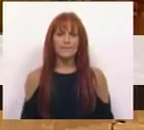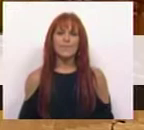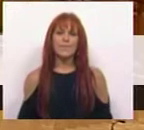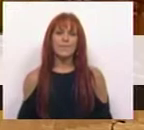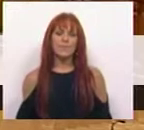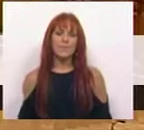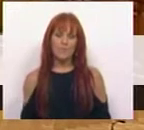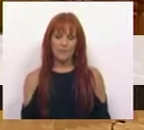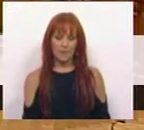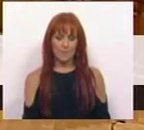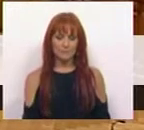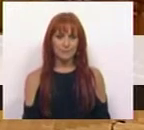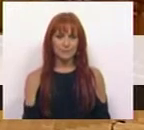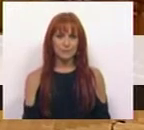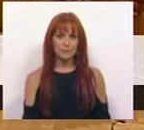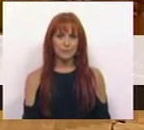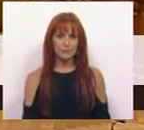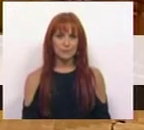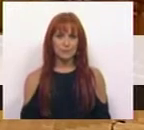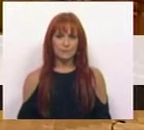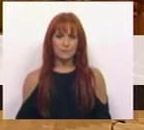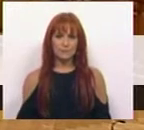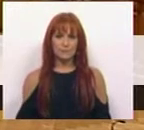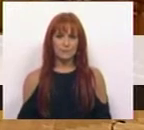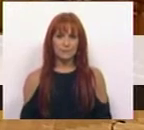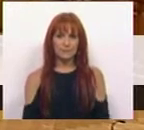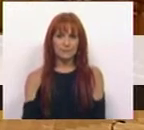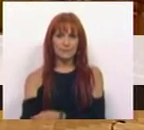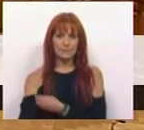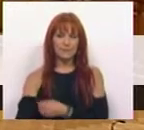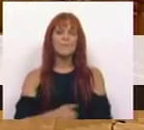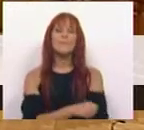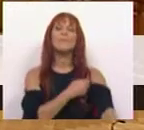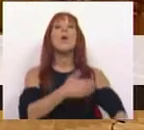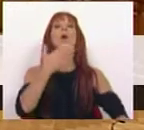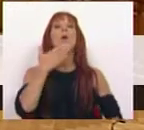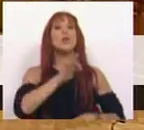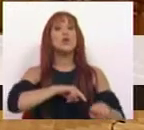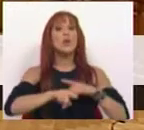Muito obrigado.